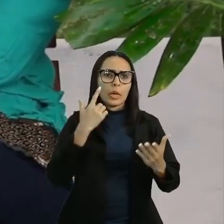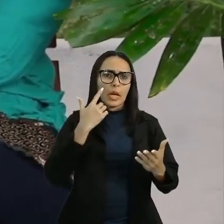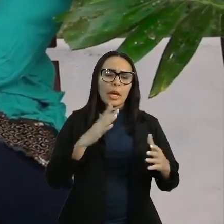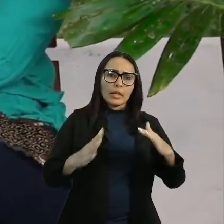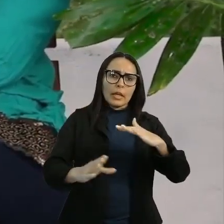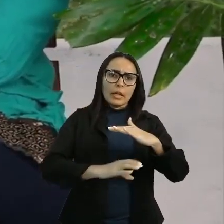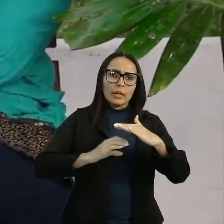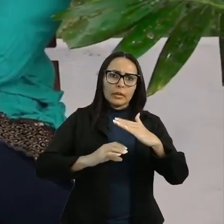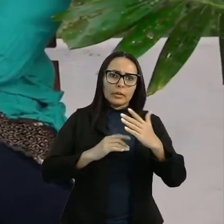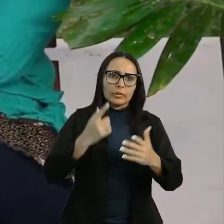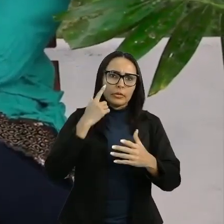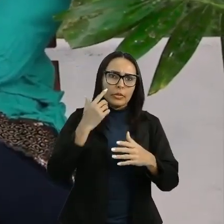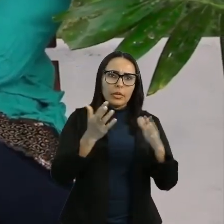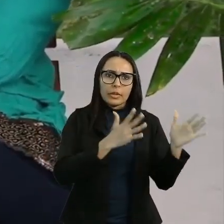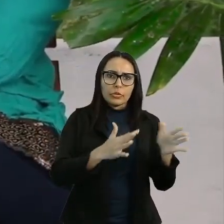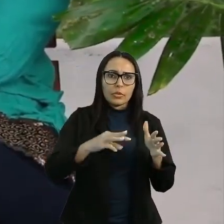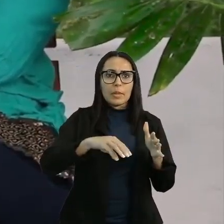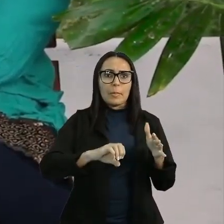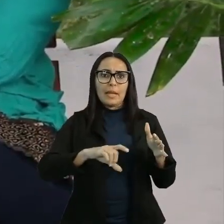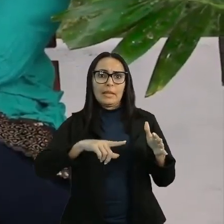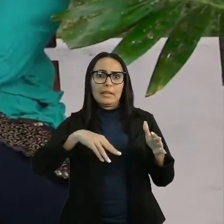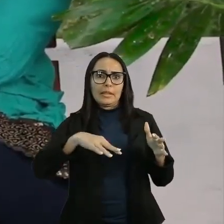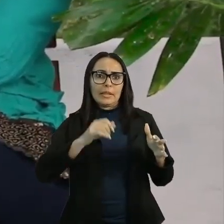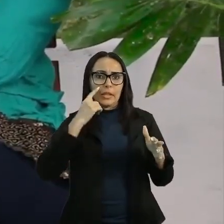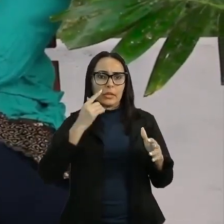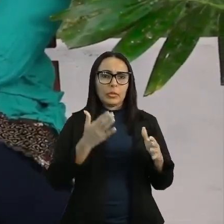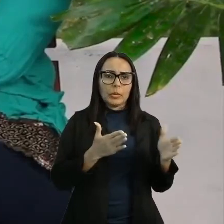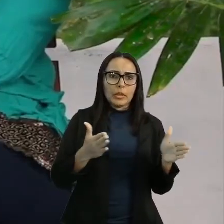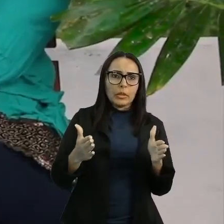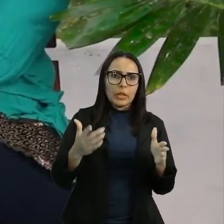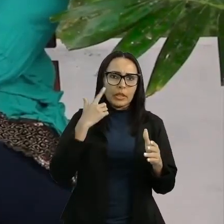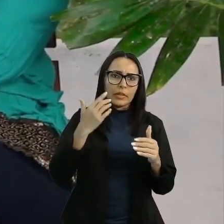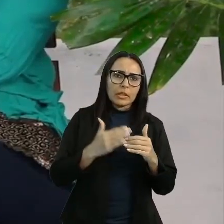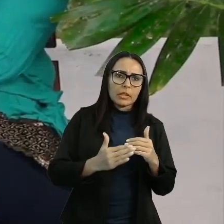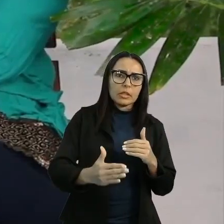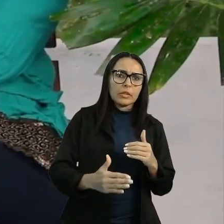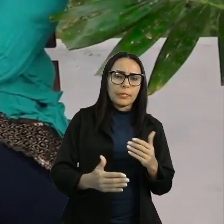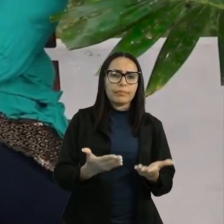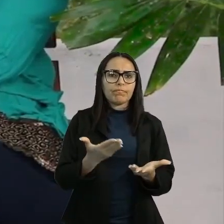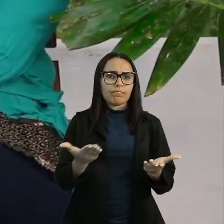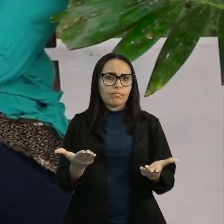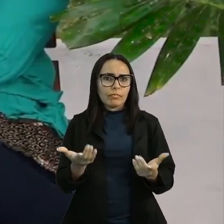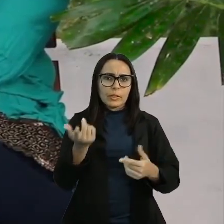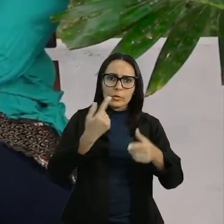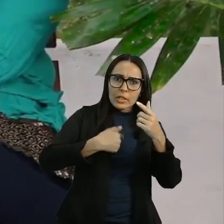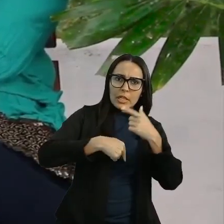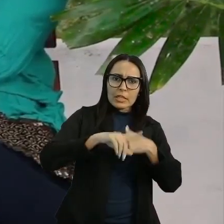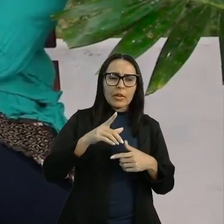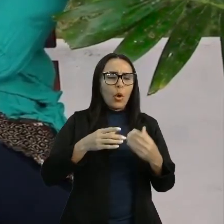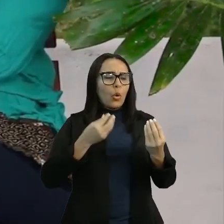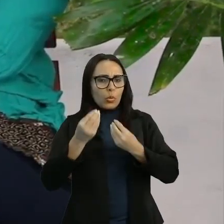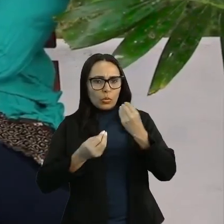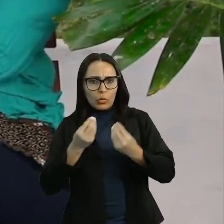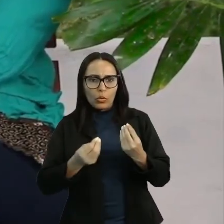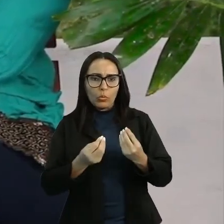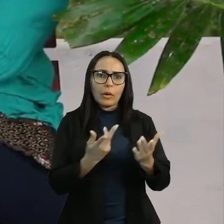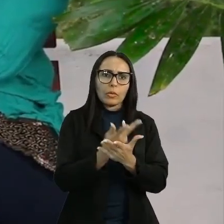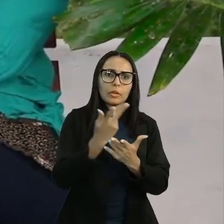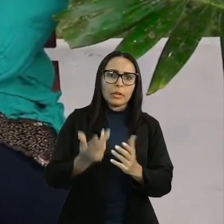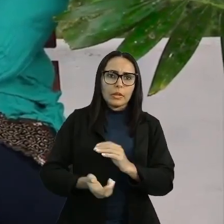lugar maravilhoso e que poucas pessoas conhecem, né? Pouquíssimos. Pois é, vamos tentar mudar isso para poder as pessoas conhecerem melhor. Né, o Dentro